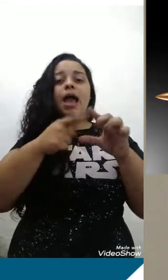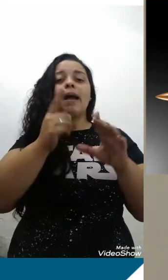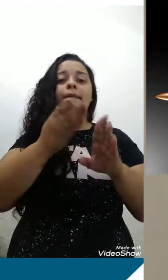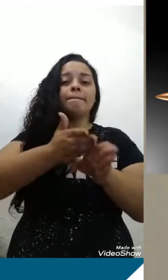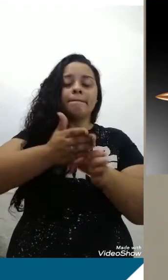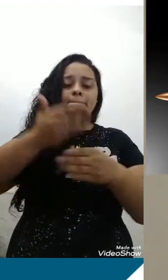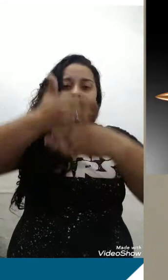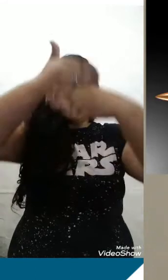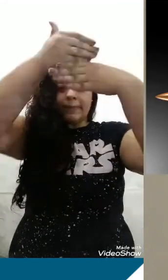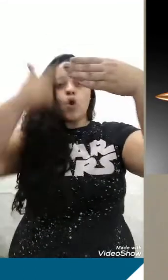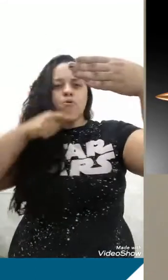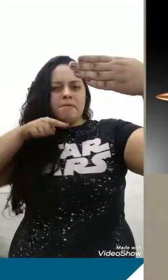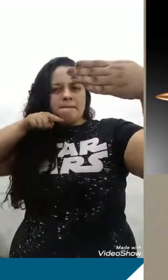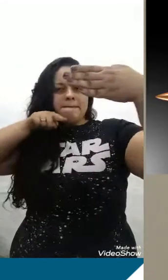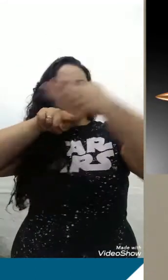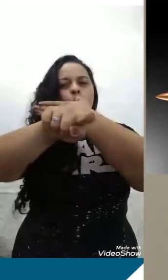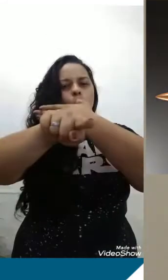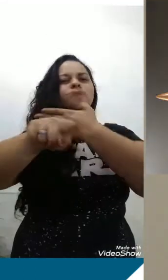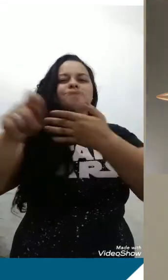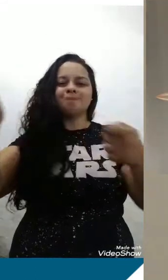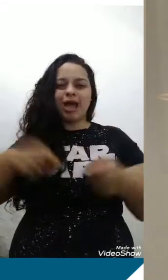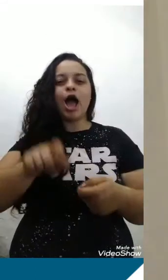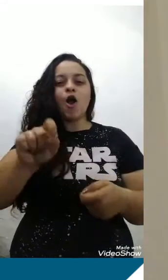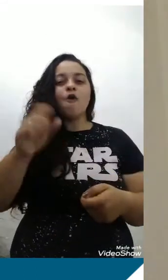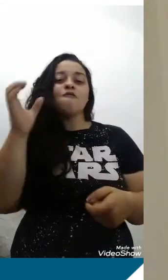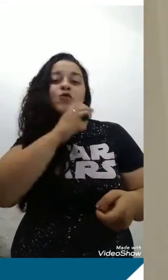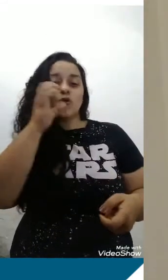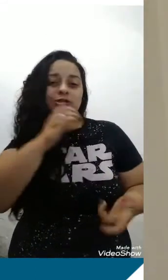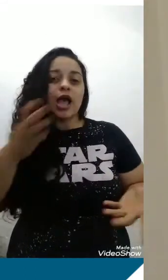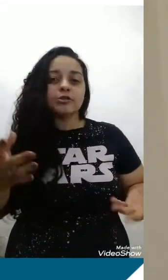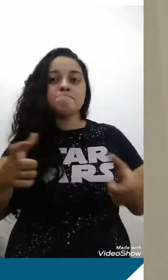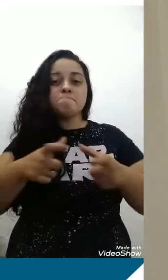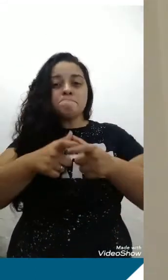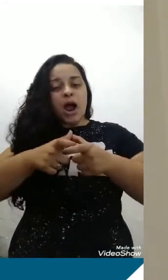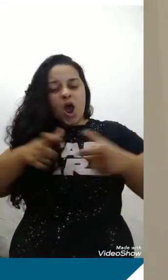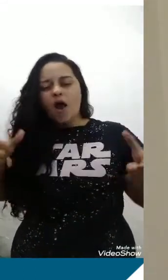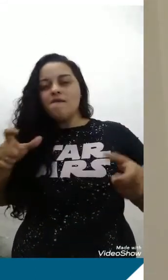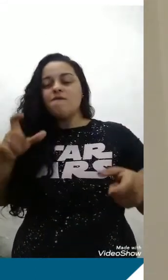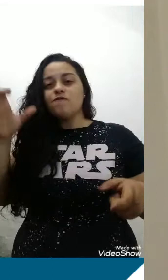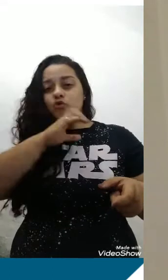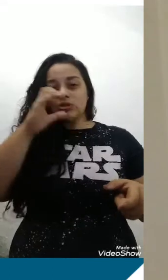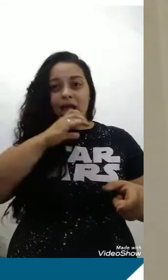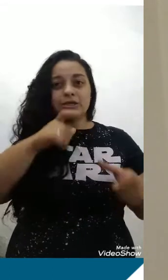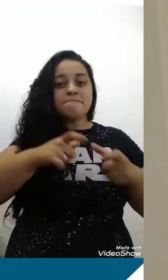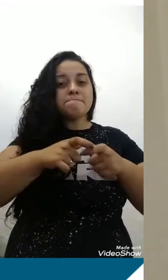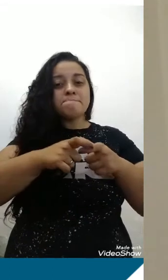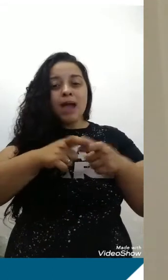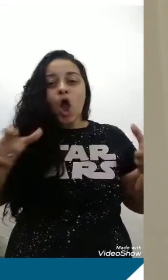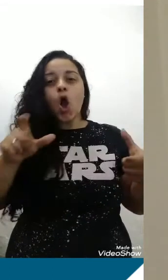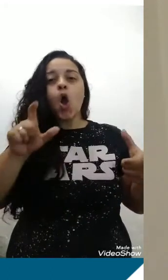conseguem realizar um estrago grande, justificando a relação de quanto maior a